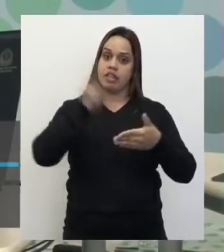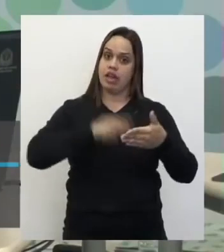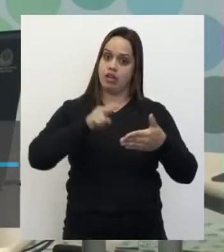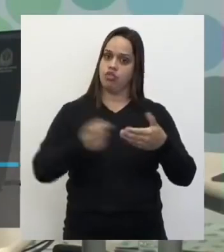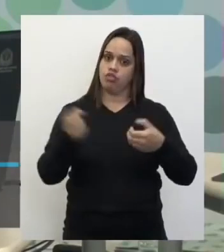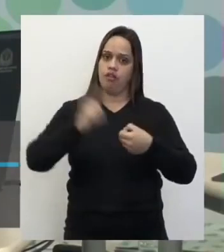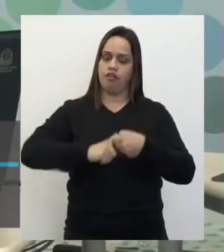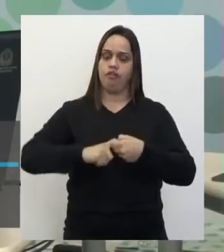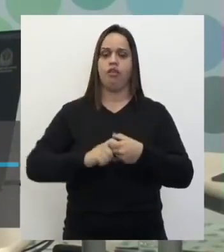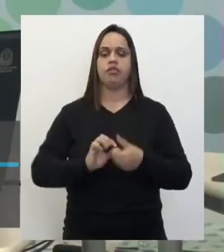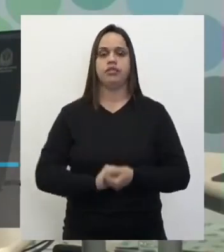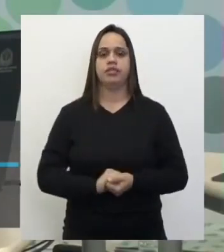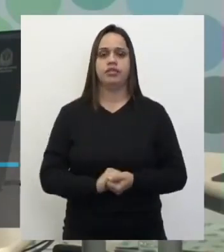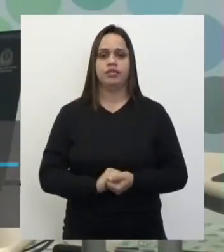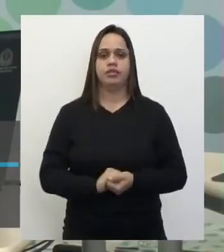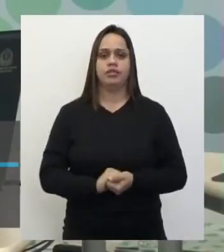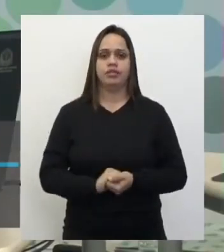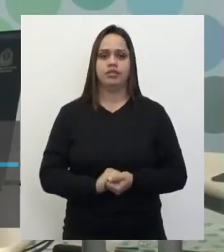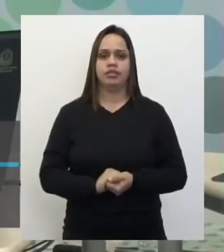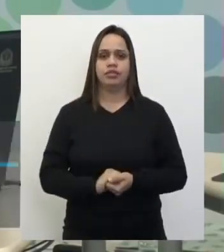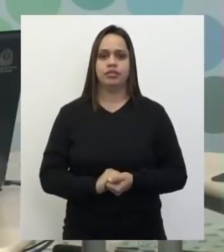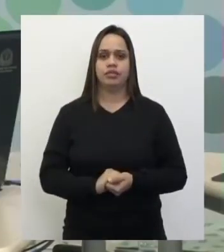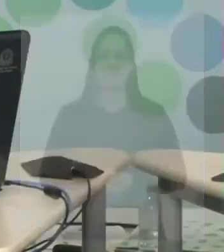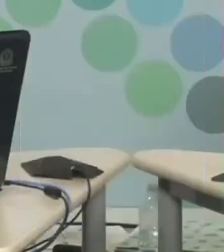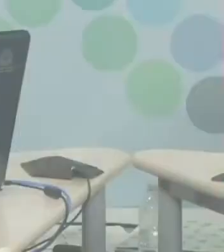das contribuições.